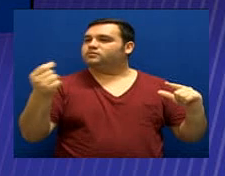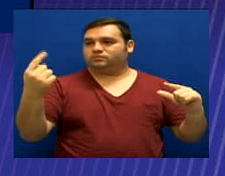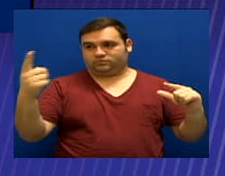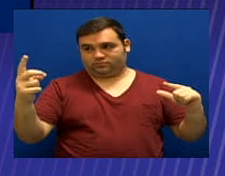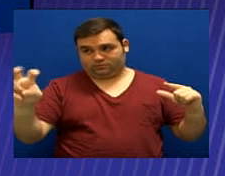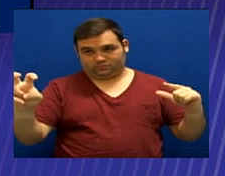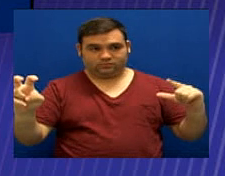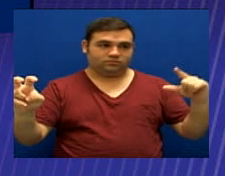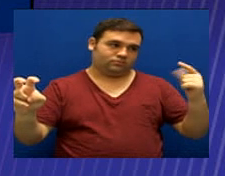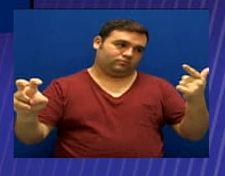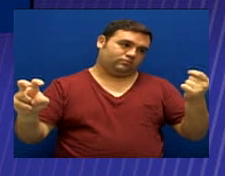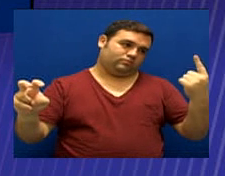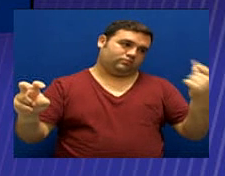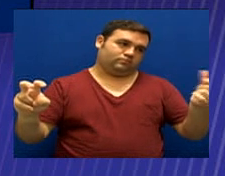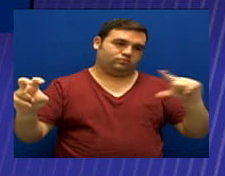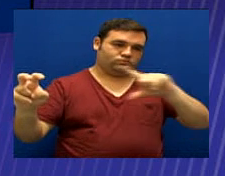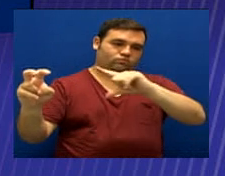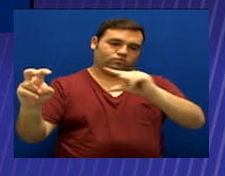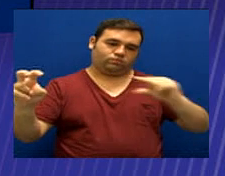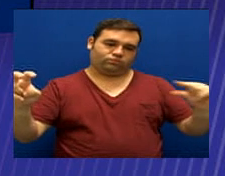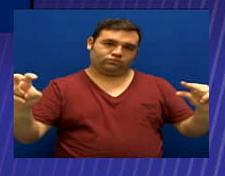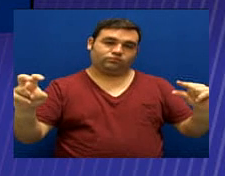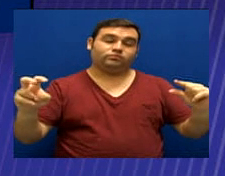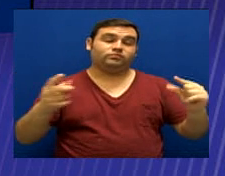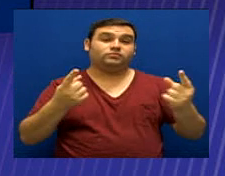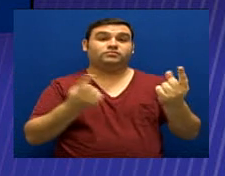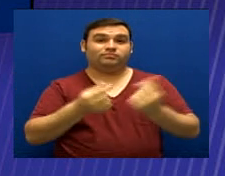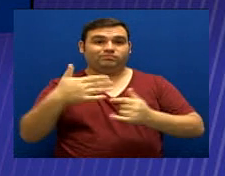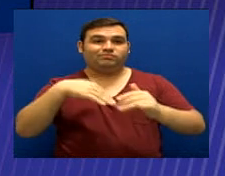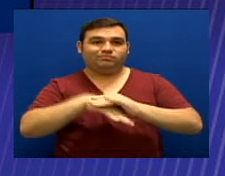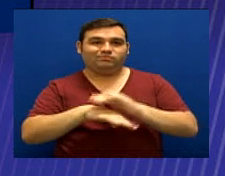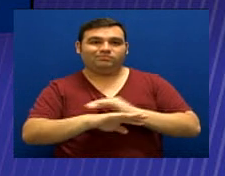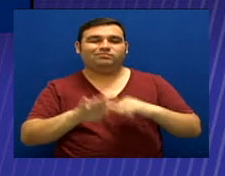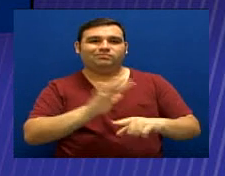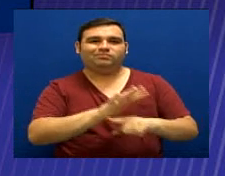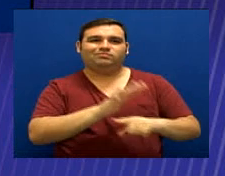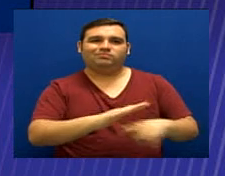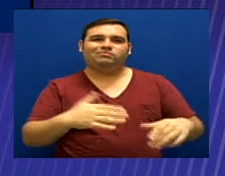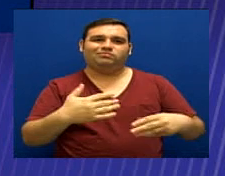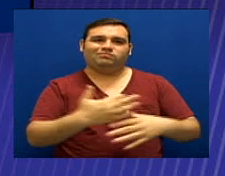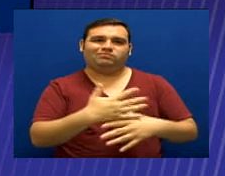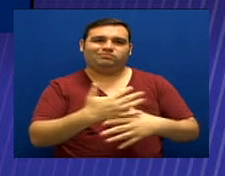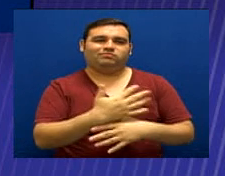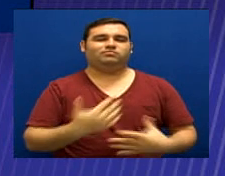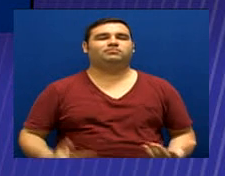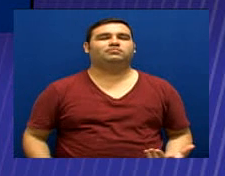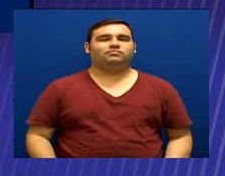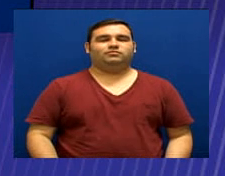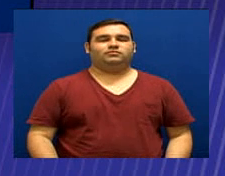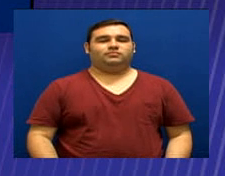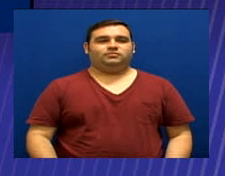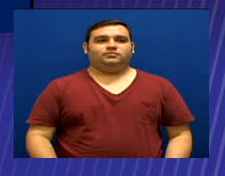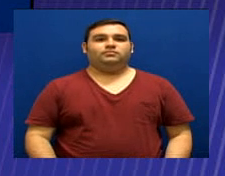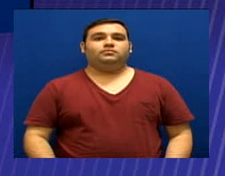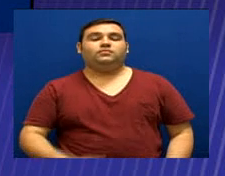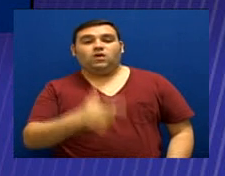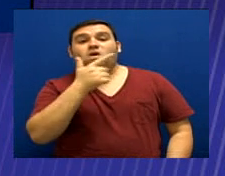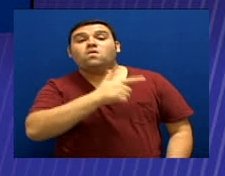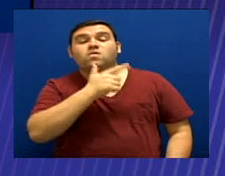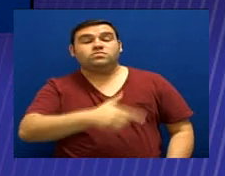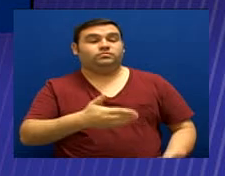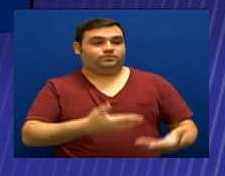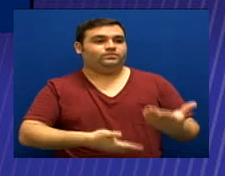2016 para 2015 o fundo de participação do município o arrecadado em